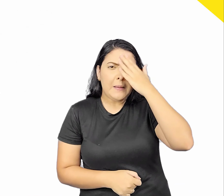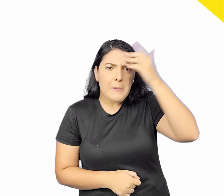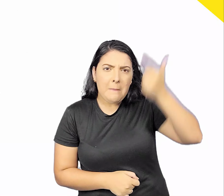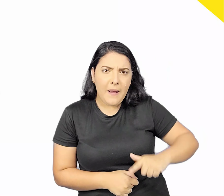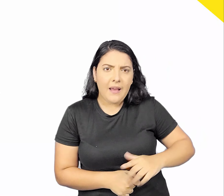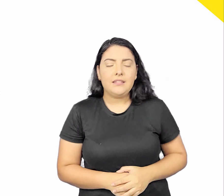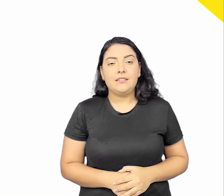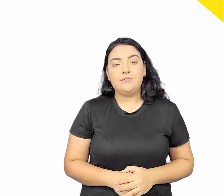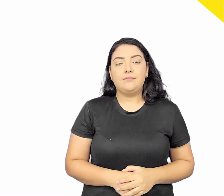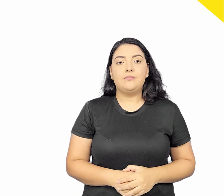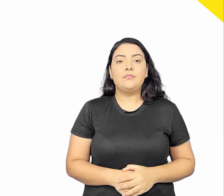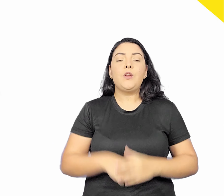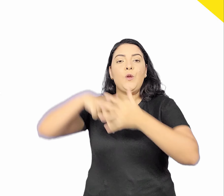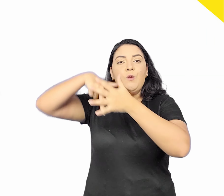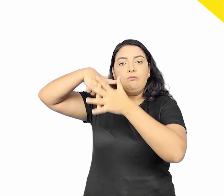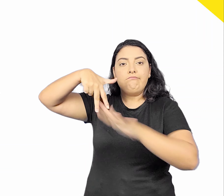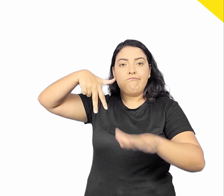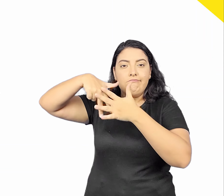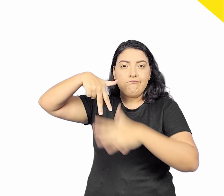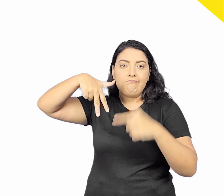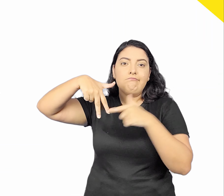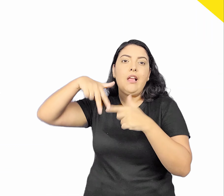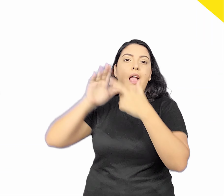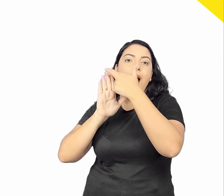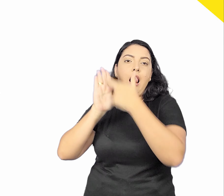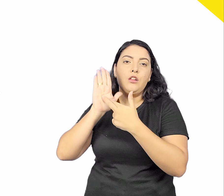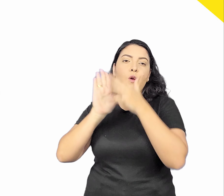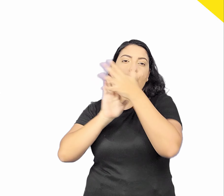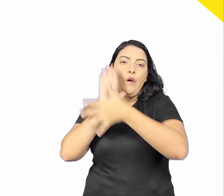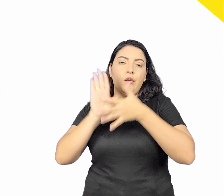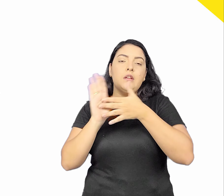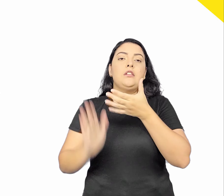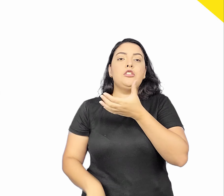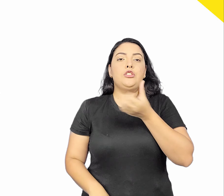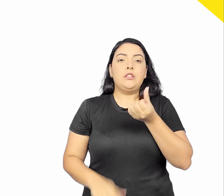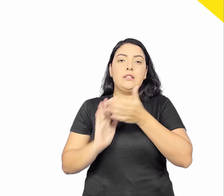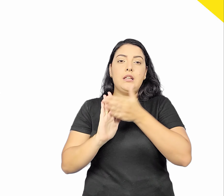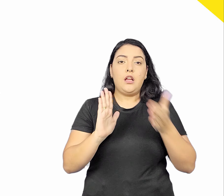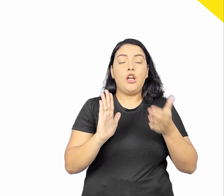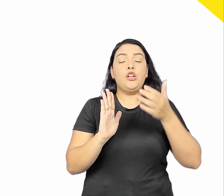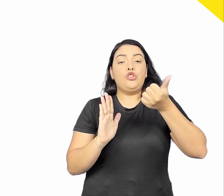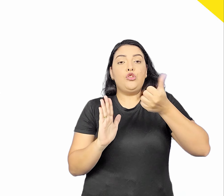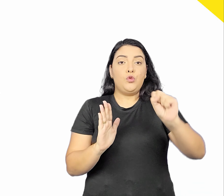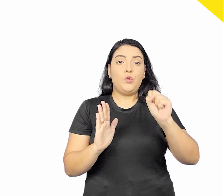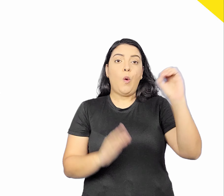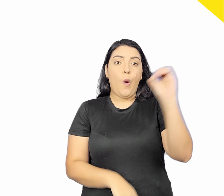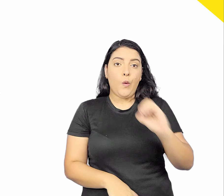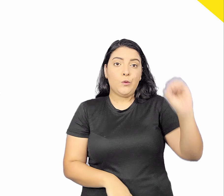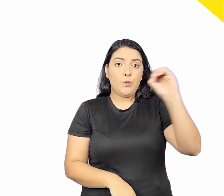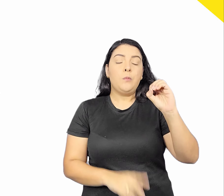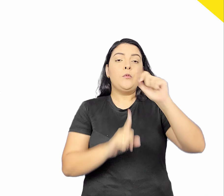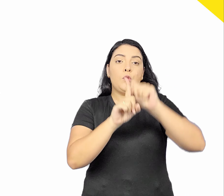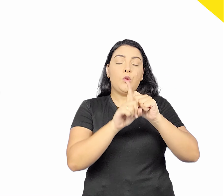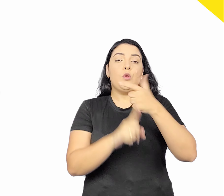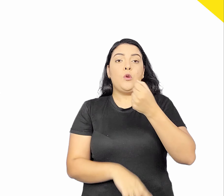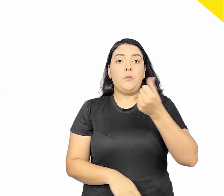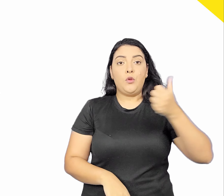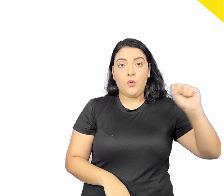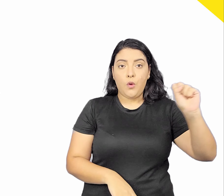Quer saber mais? Nada sobre nós sem nós Relatório final 16 a 18 de outubro de